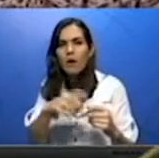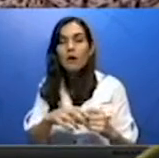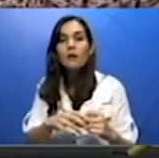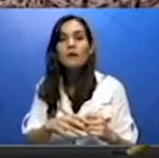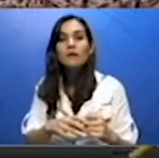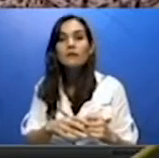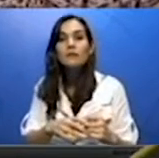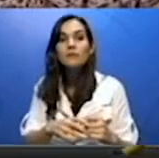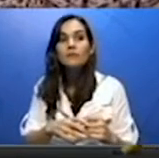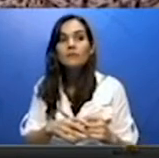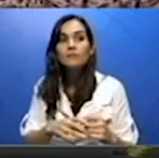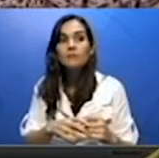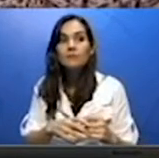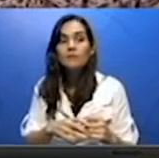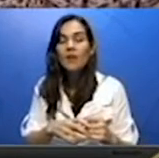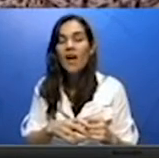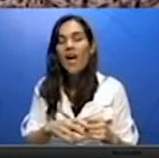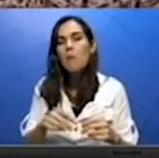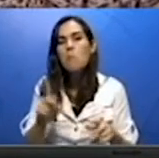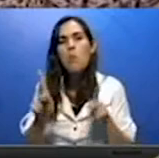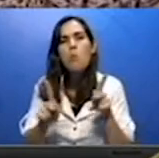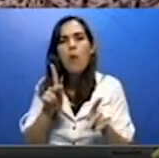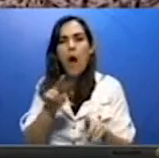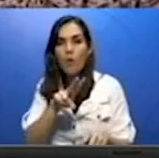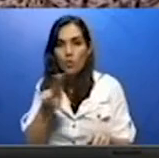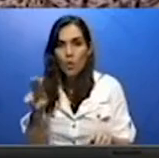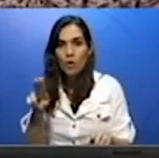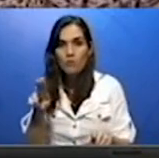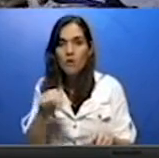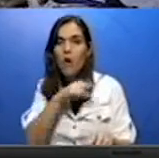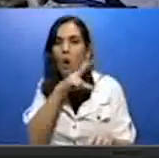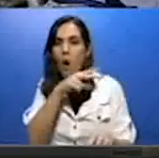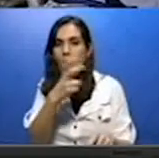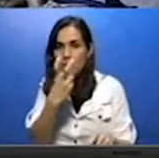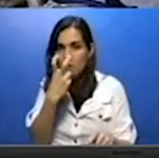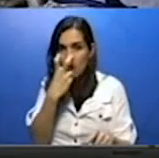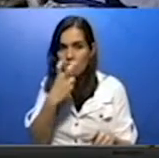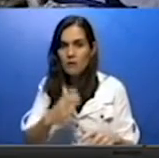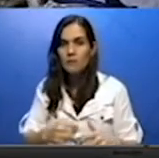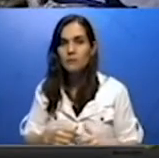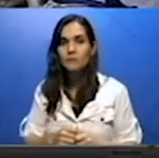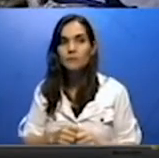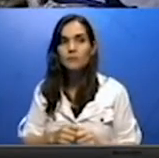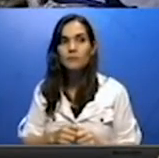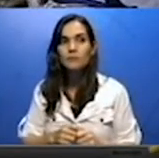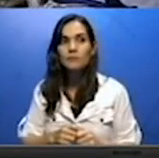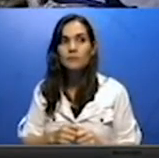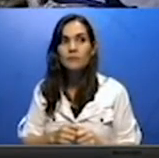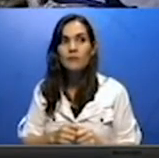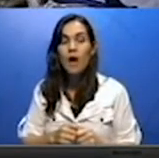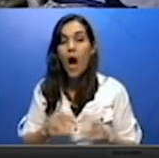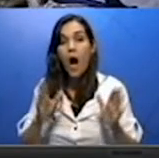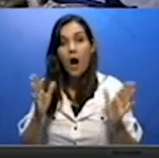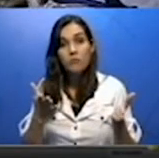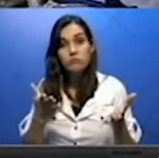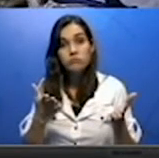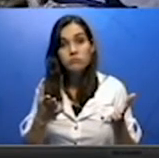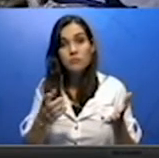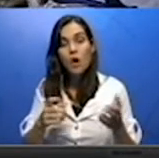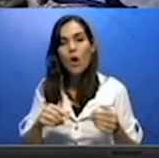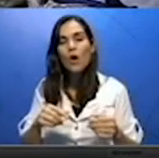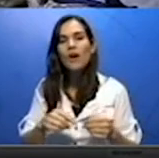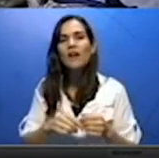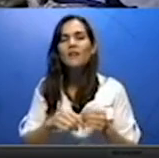Cobra é um réptil nome popular dela que a cobra cega e agora os répteis que são animais